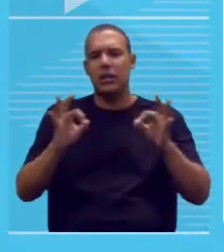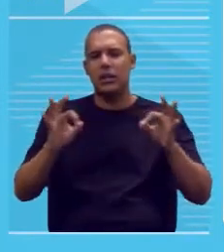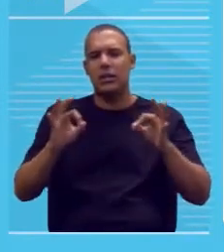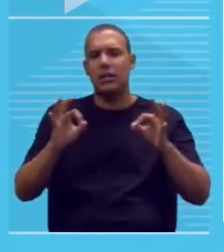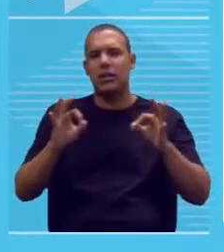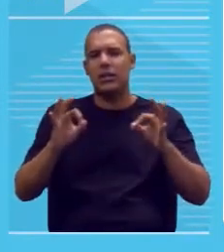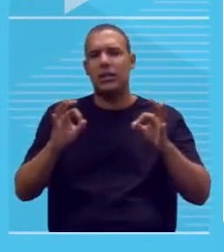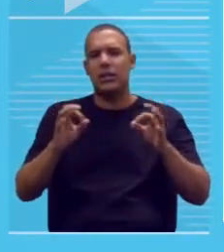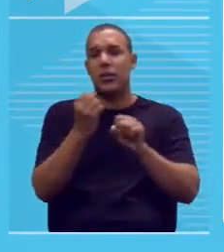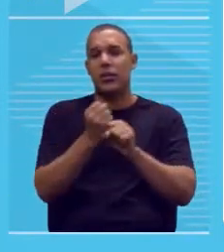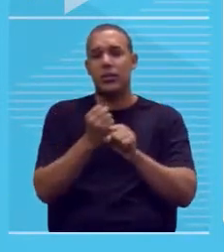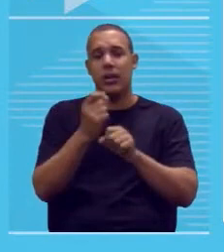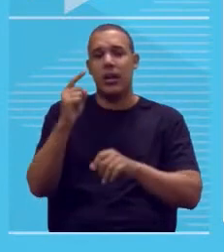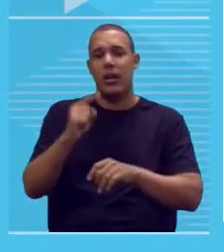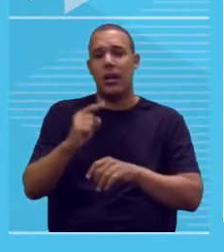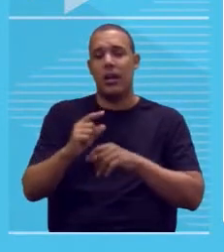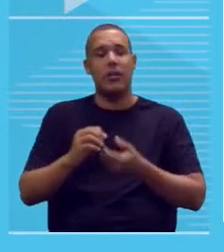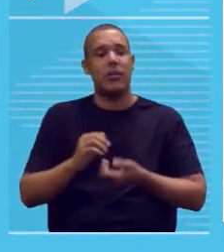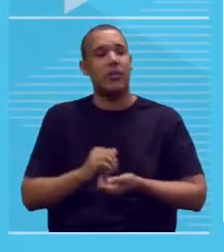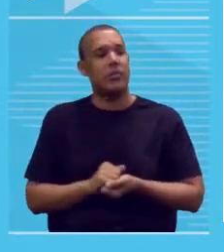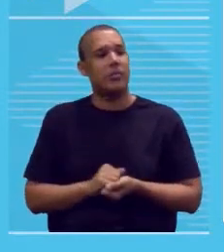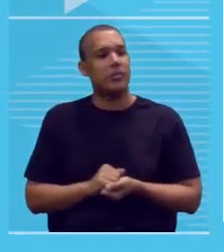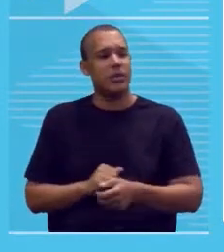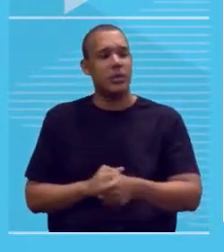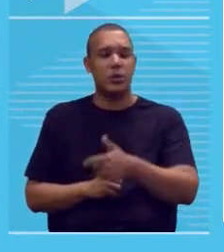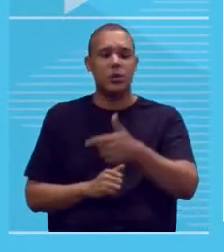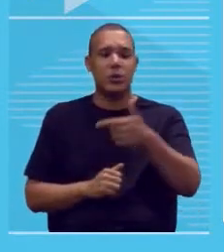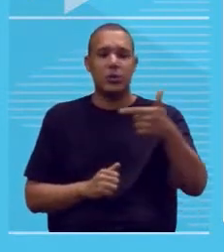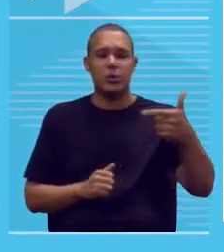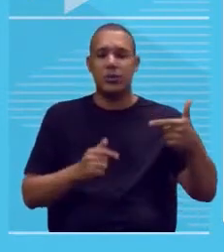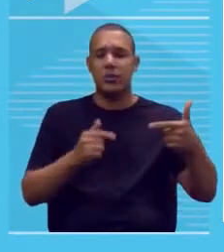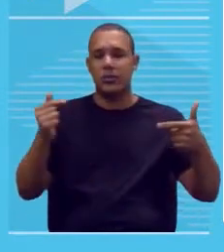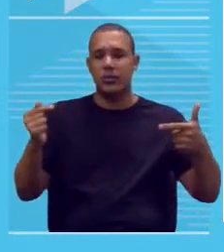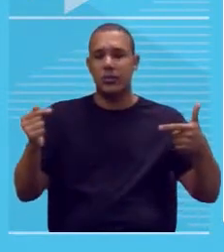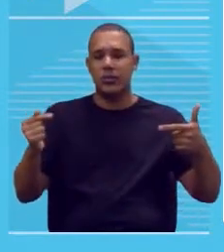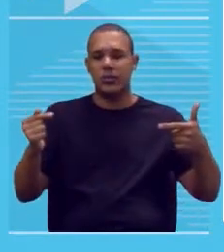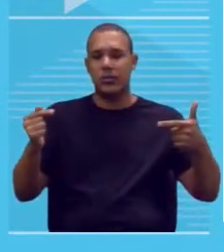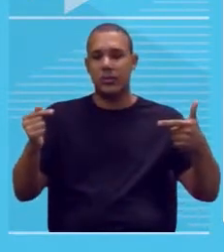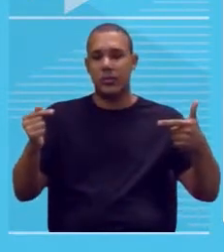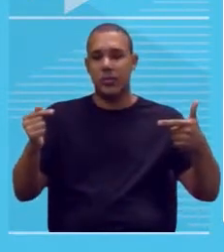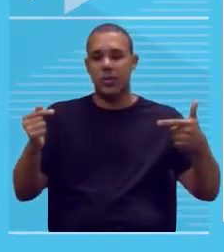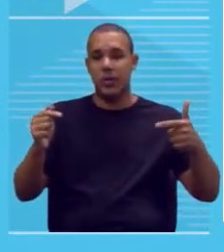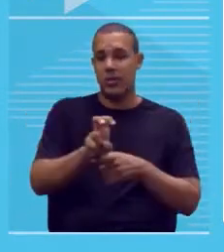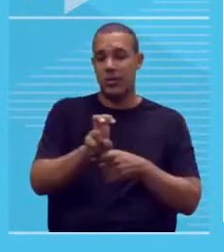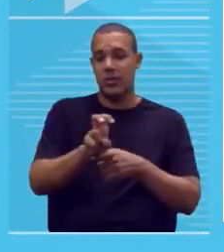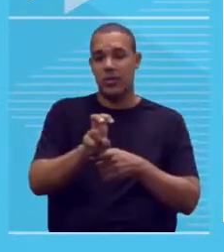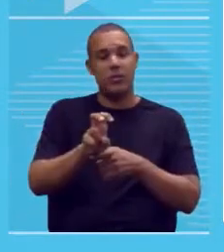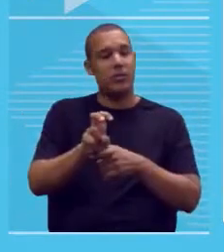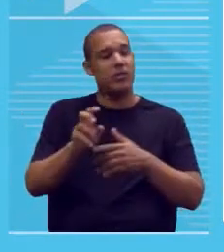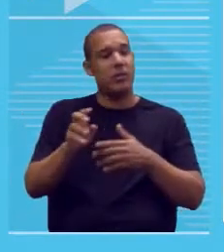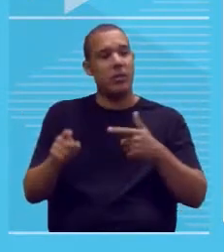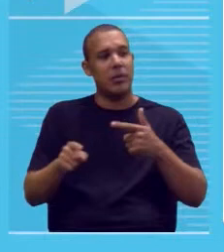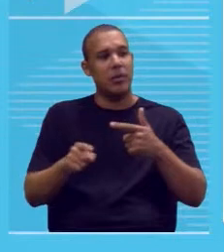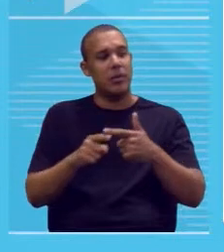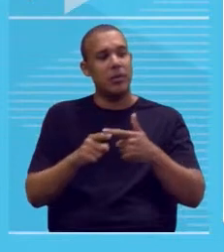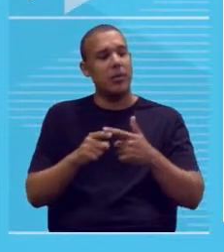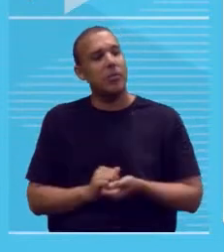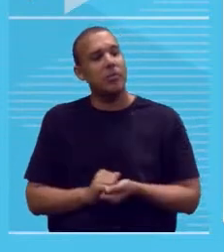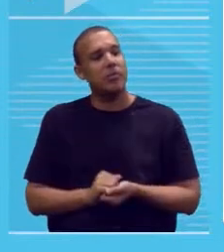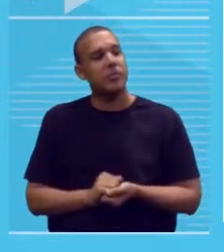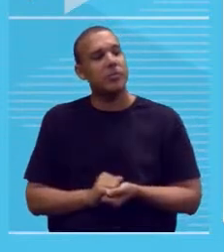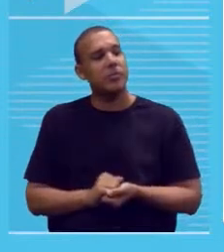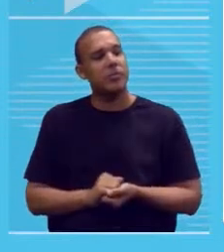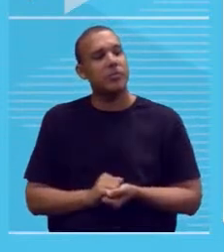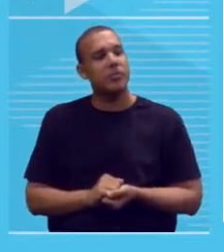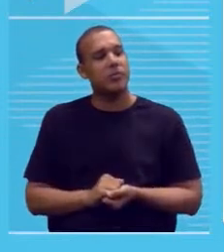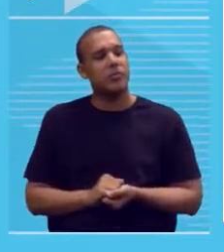professor? Essa distância aqui vai do 2 para o 7, essa distância aqui é 5. E aqui embaixo, essa distância do 3